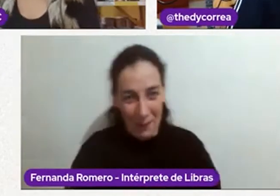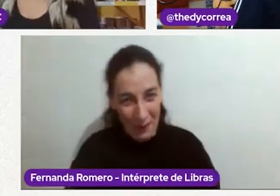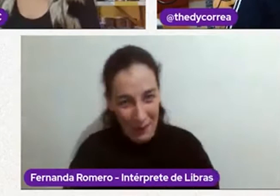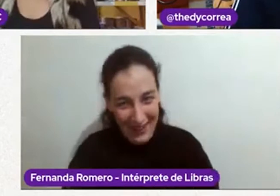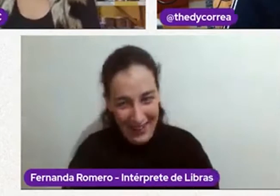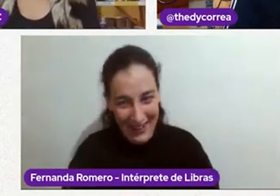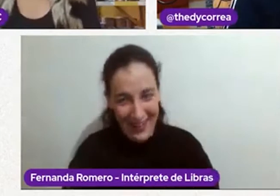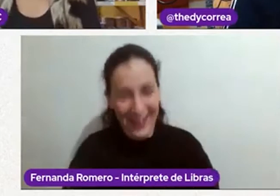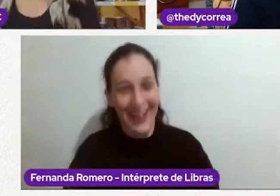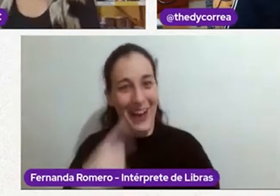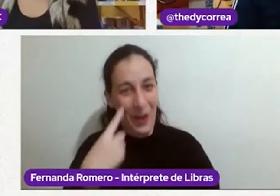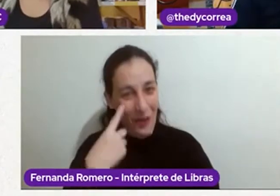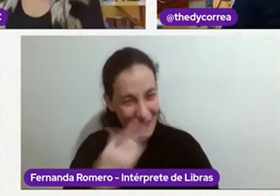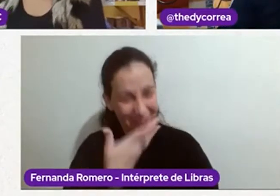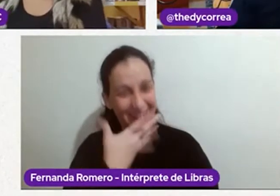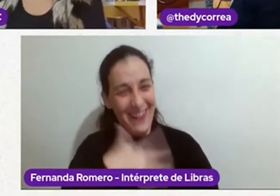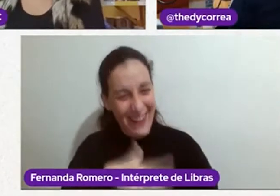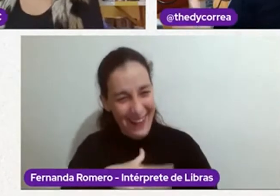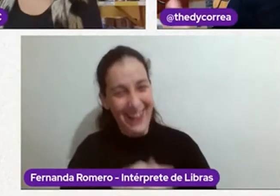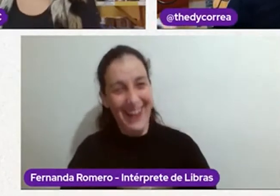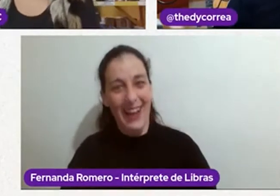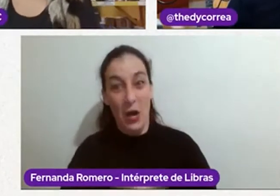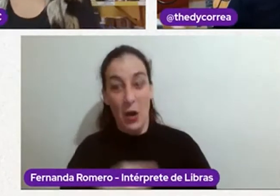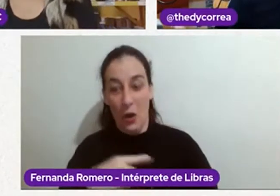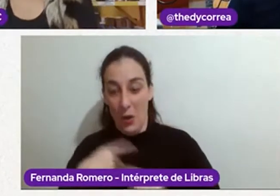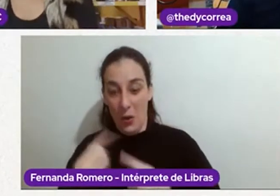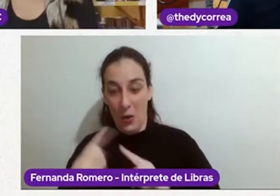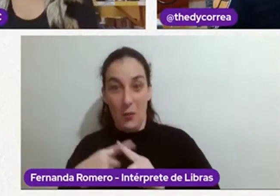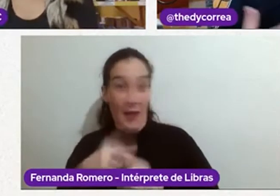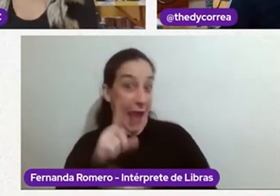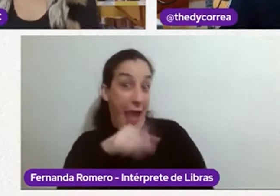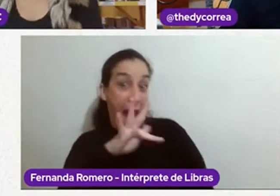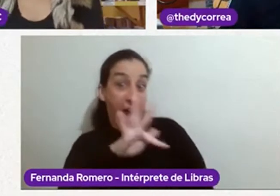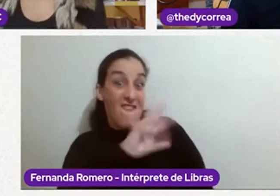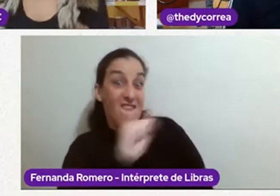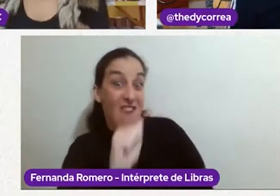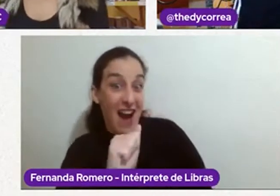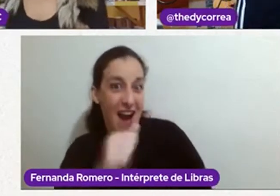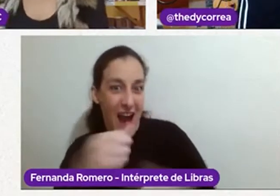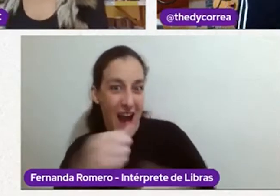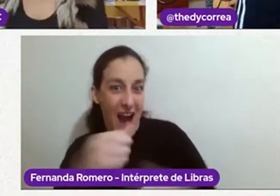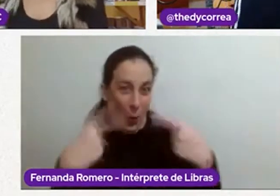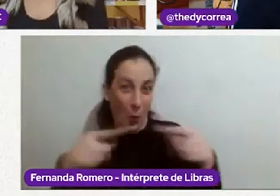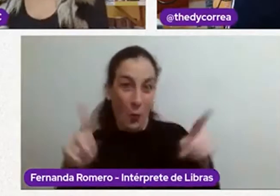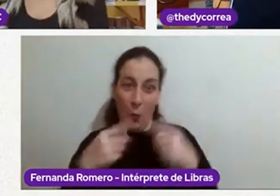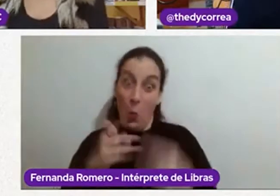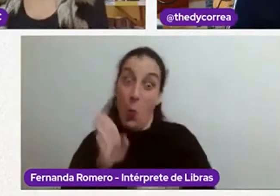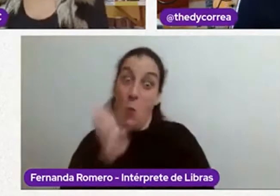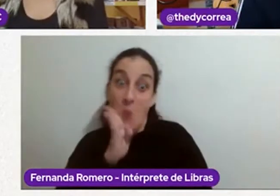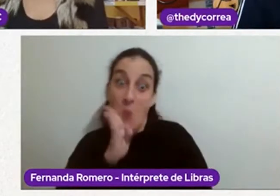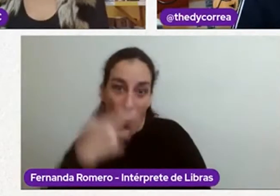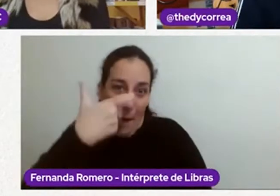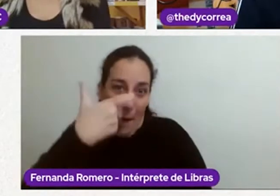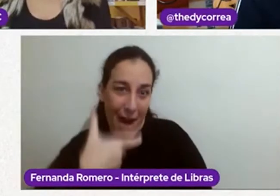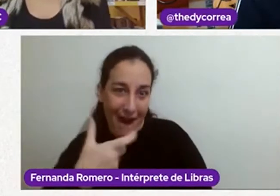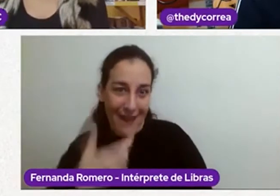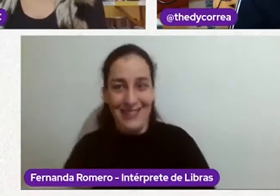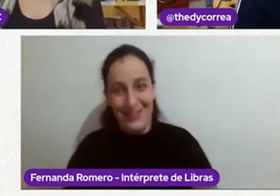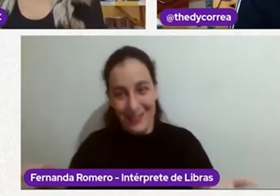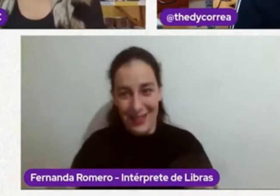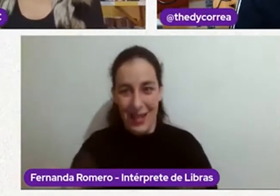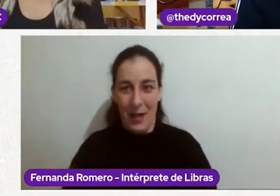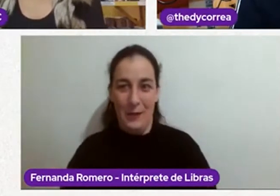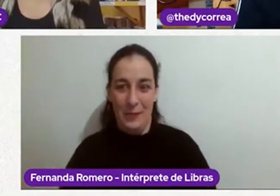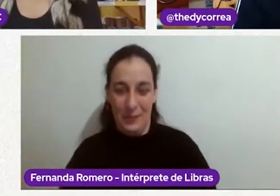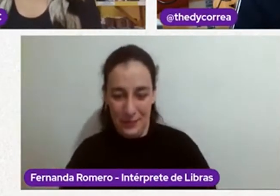Coisa de criança, né? Porque alguém que é fã do nenhum, que me conhece, mas conhece, não tem como, né?